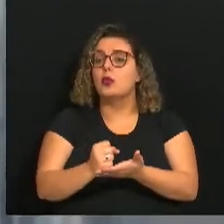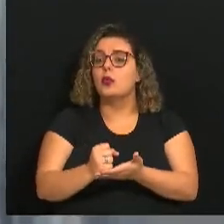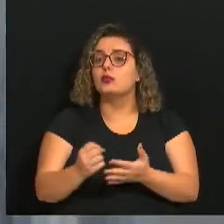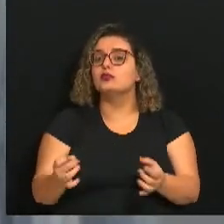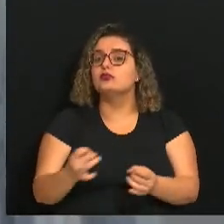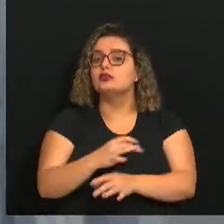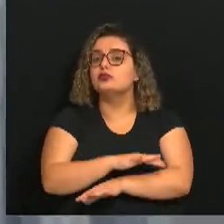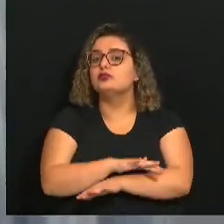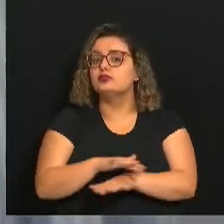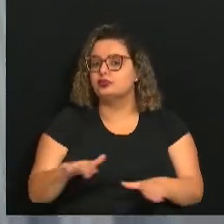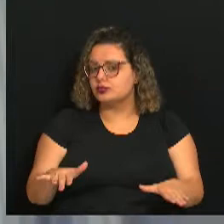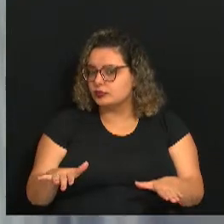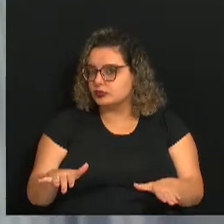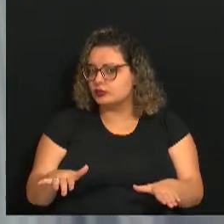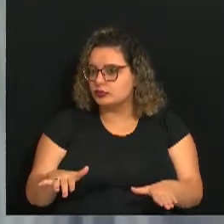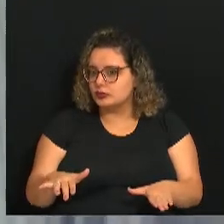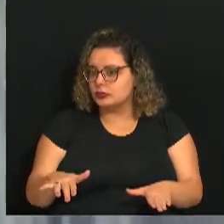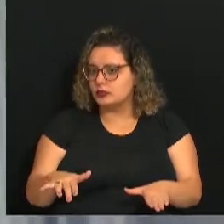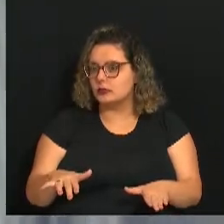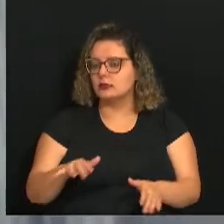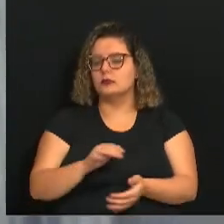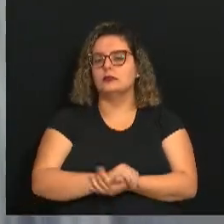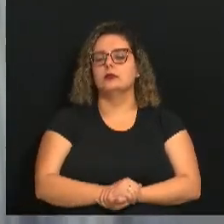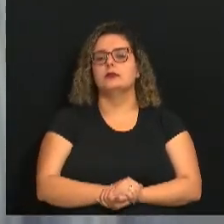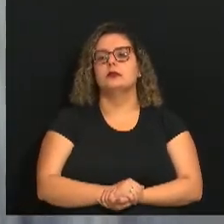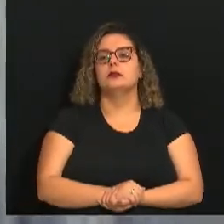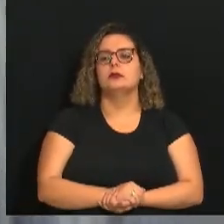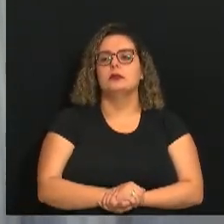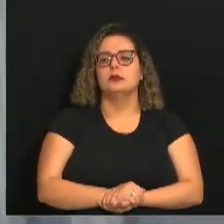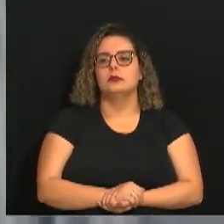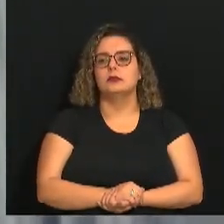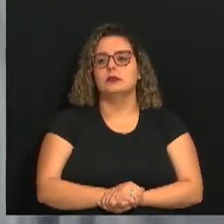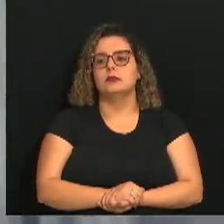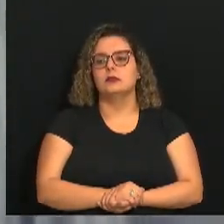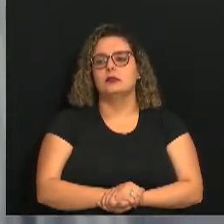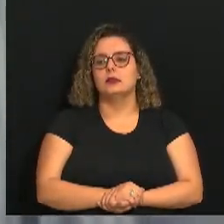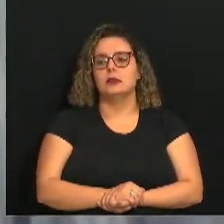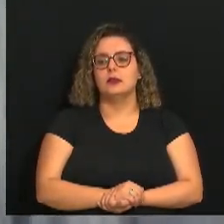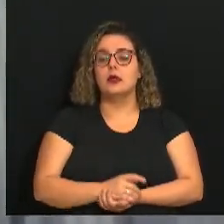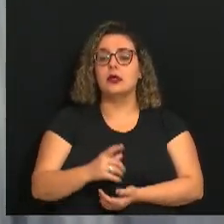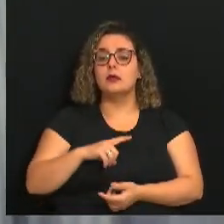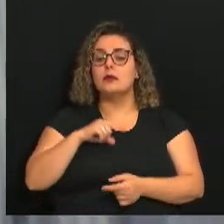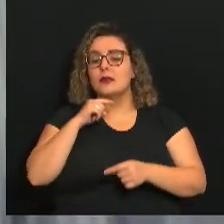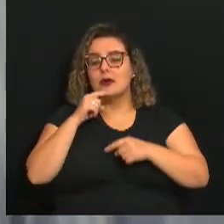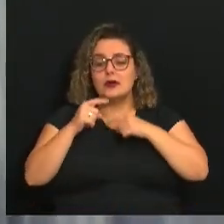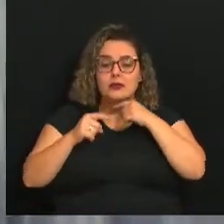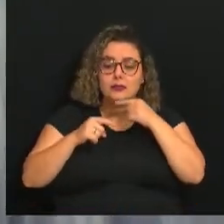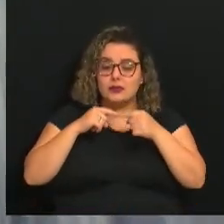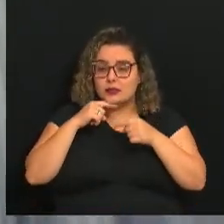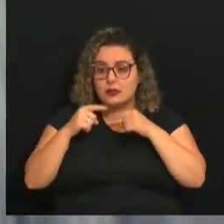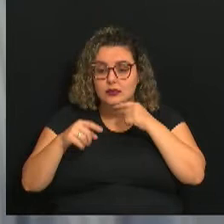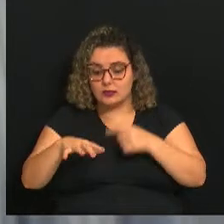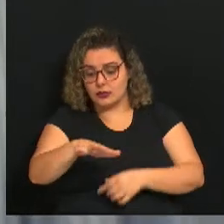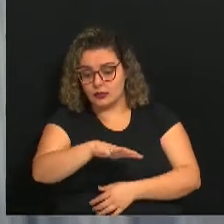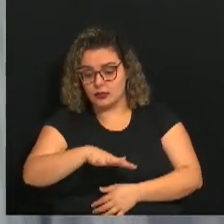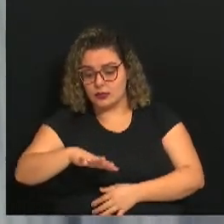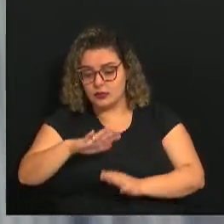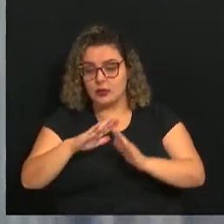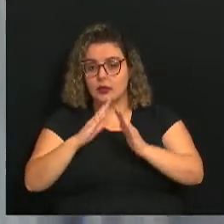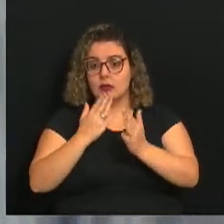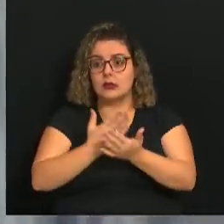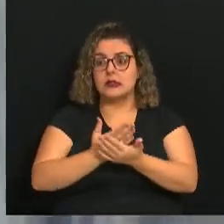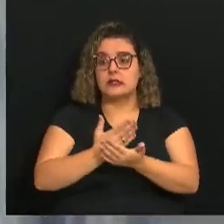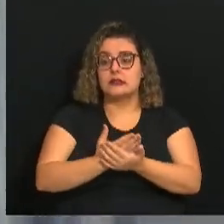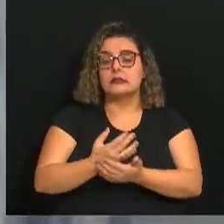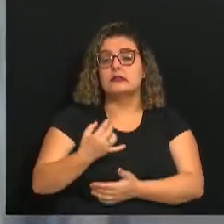terminado. E há uma certa, não crise, mas uma certa dúvida pairando aí no ambiente escolar, de que se já foi